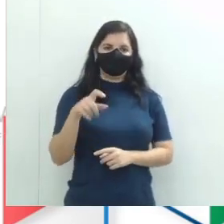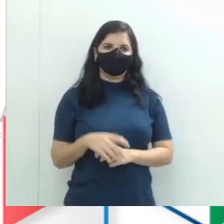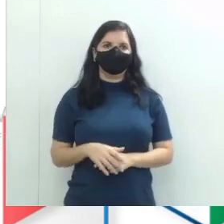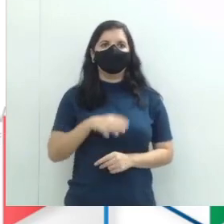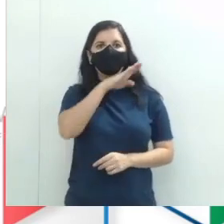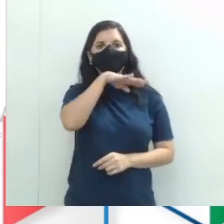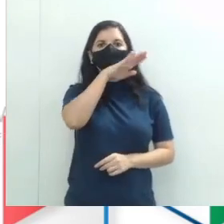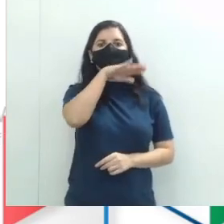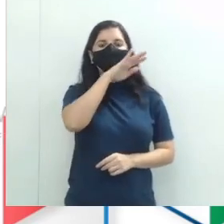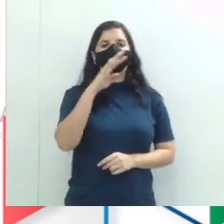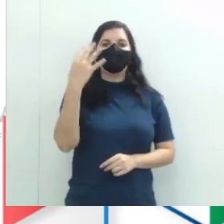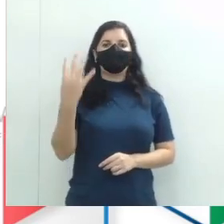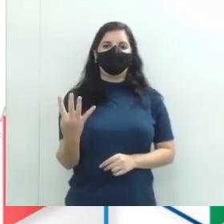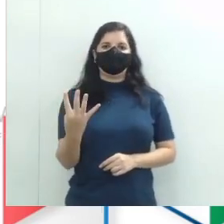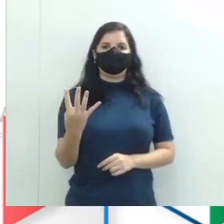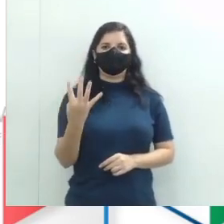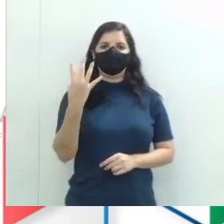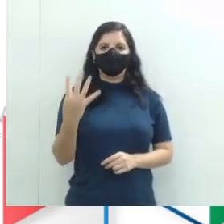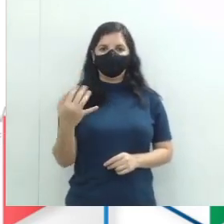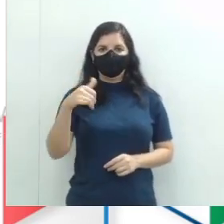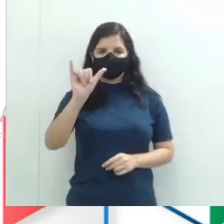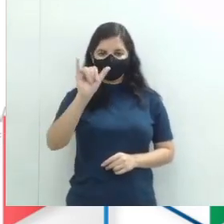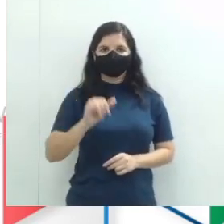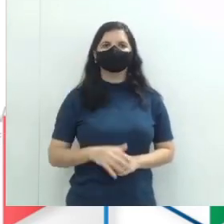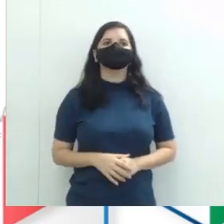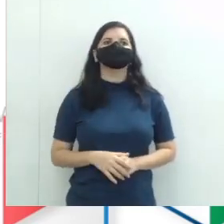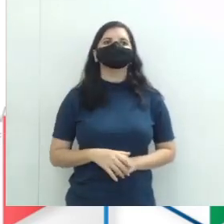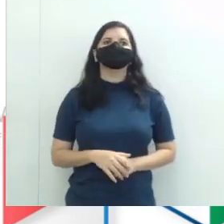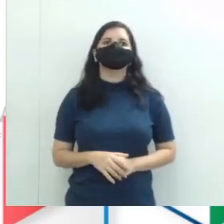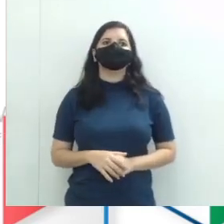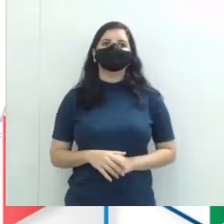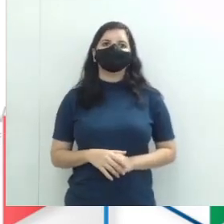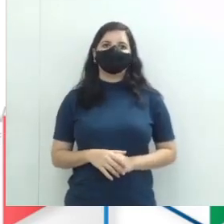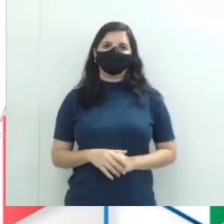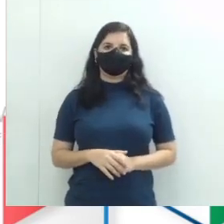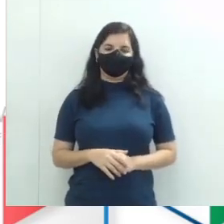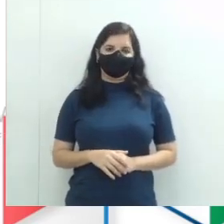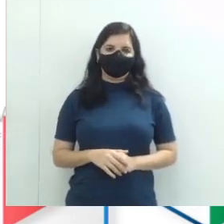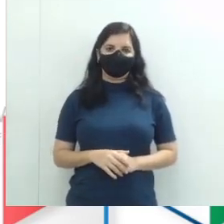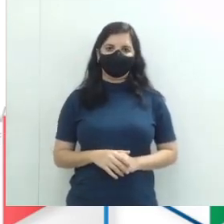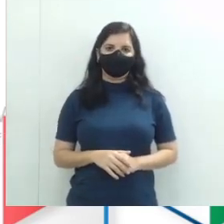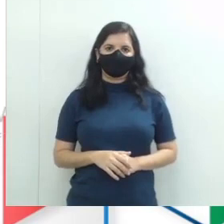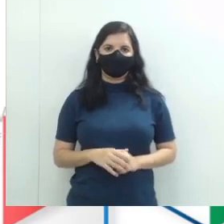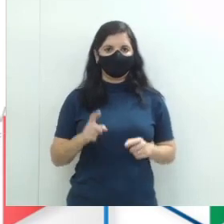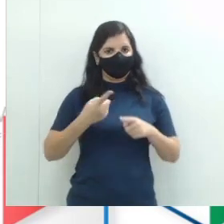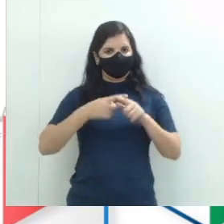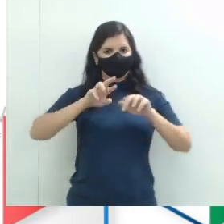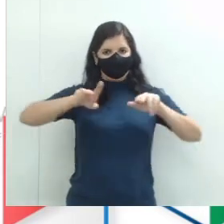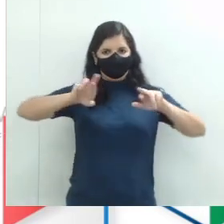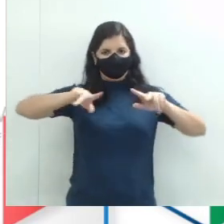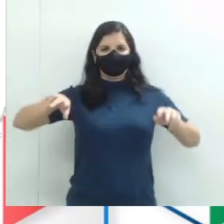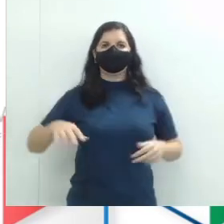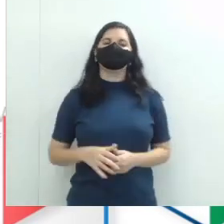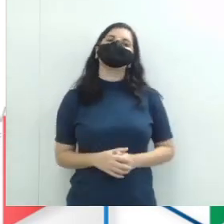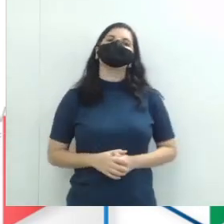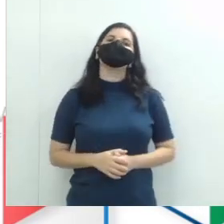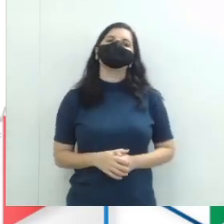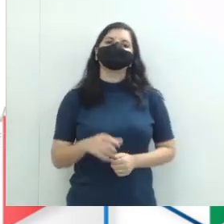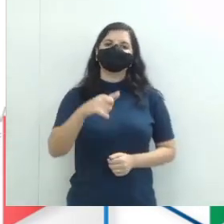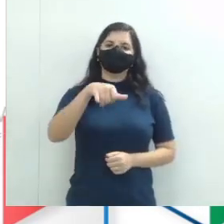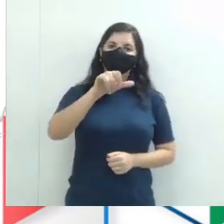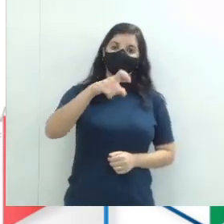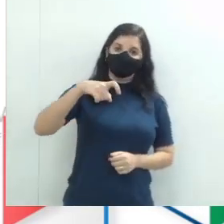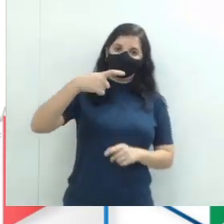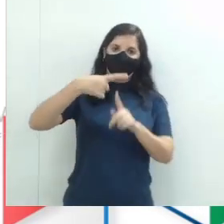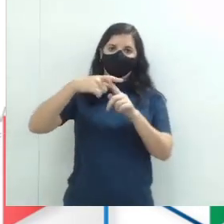os porcos têm 4. Então eu posso chamar de 4y, porque eles são diferentes. Fechou? Então vem comigo, preste atenção.